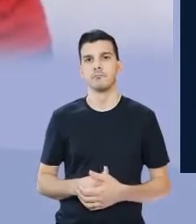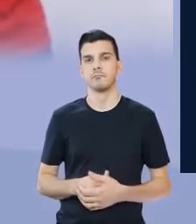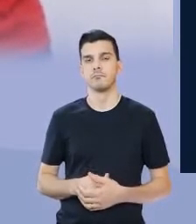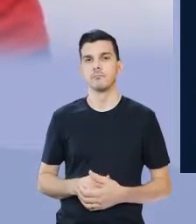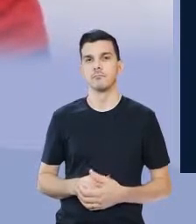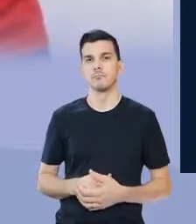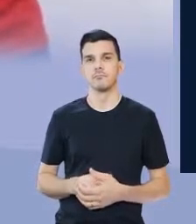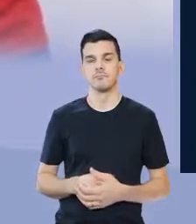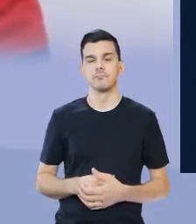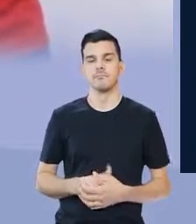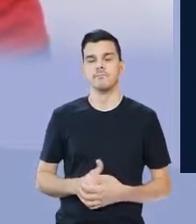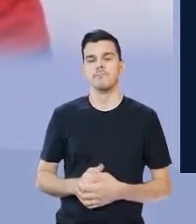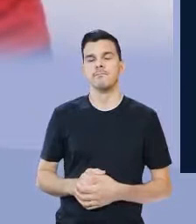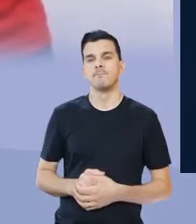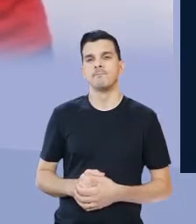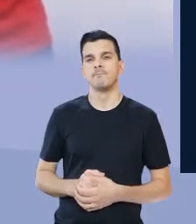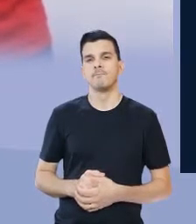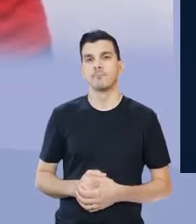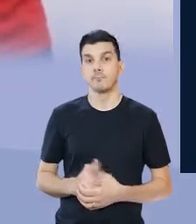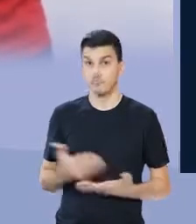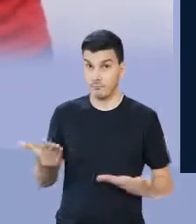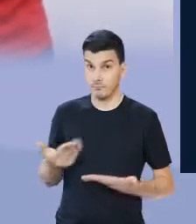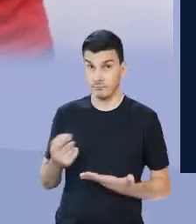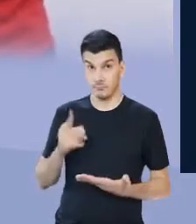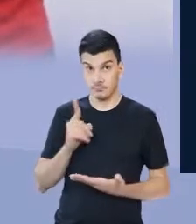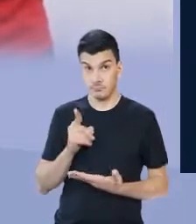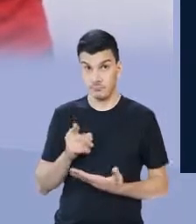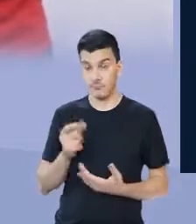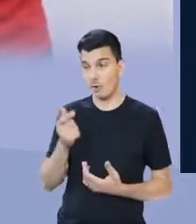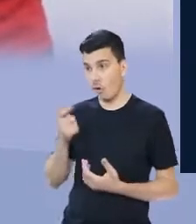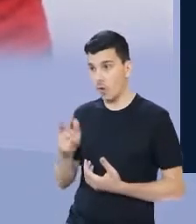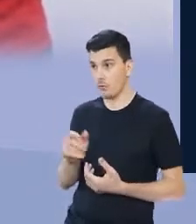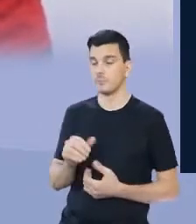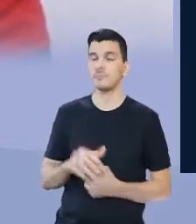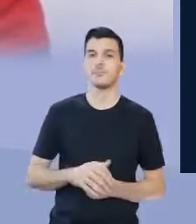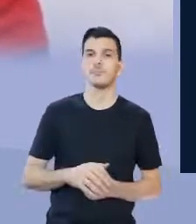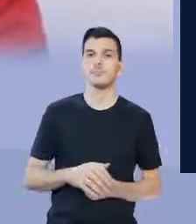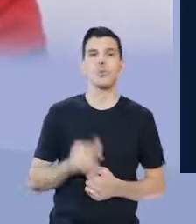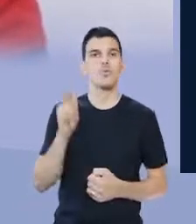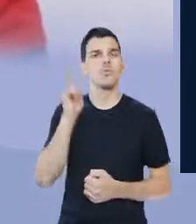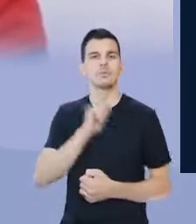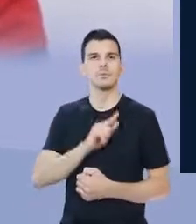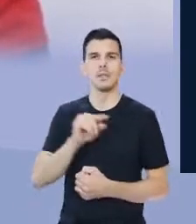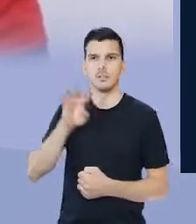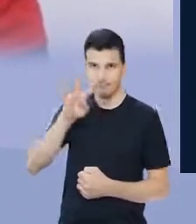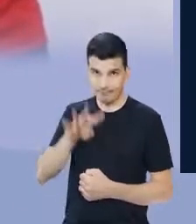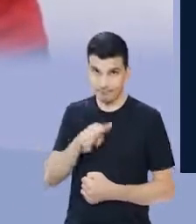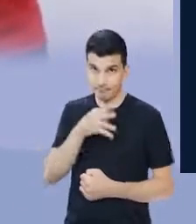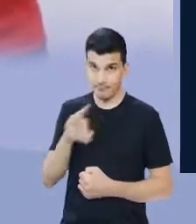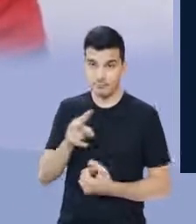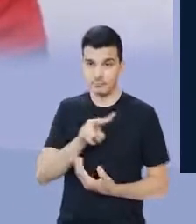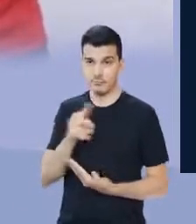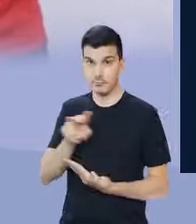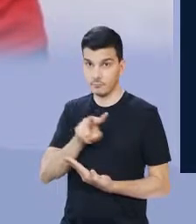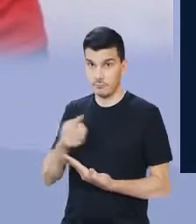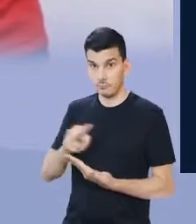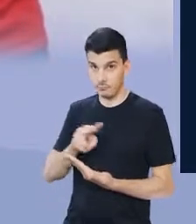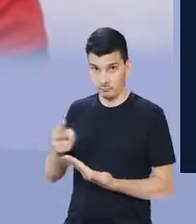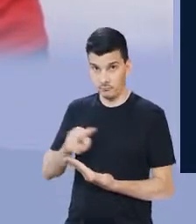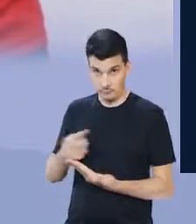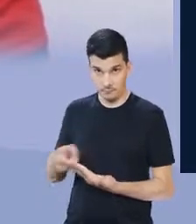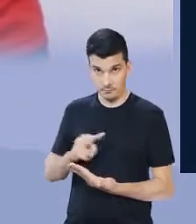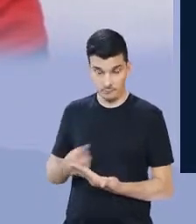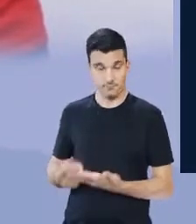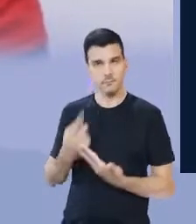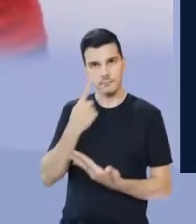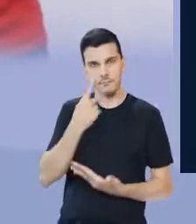hora. Vamos agora para o to get, que é o obter, que é o conseguir. Get along, progredir. You have to work hard